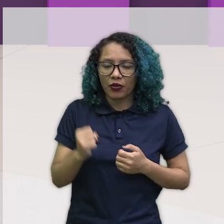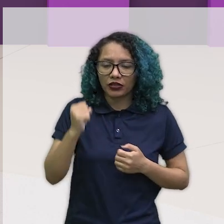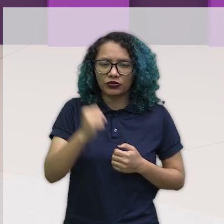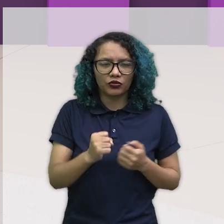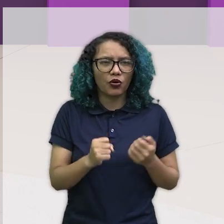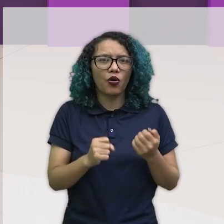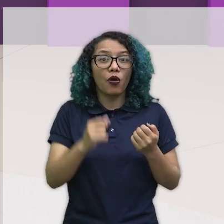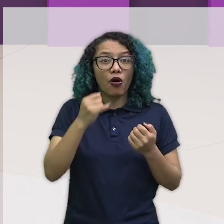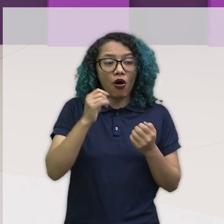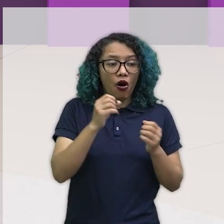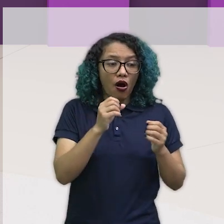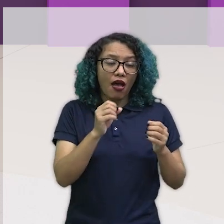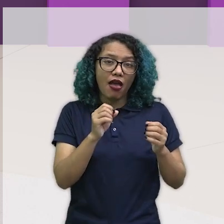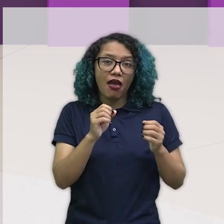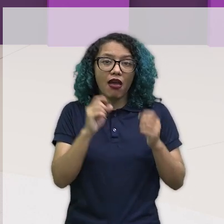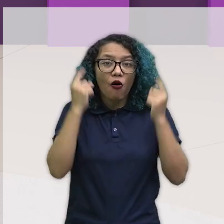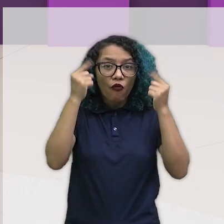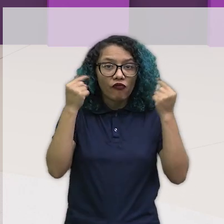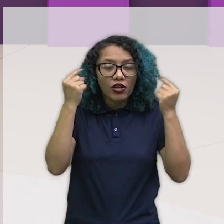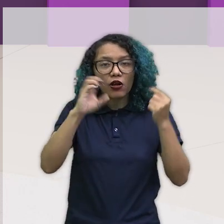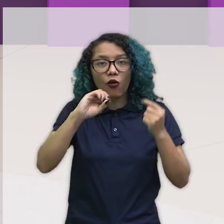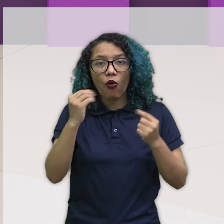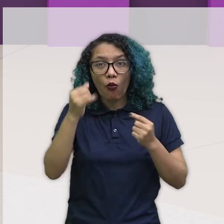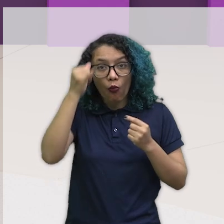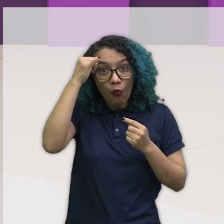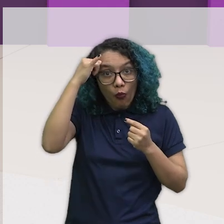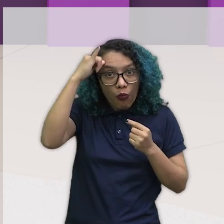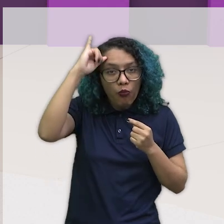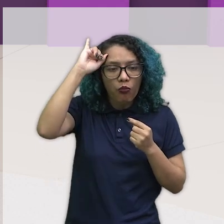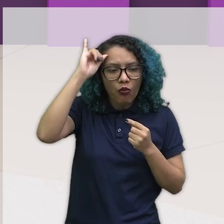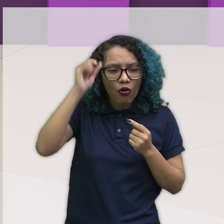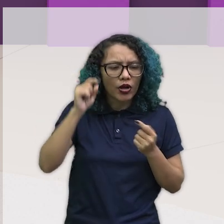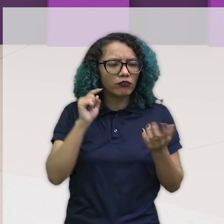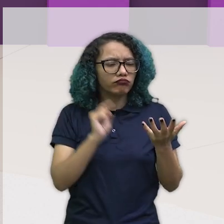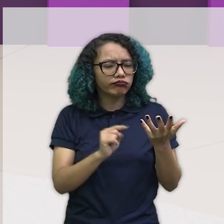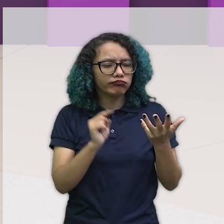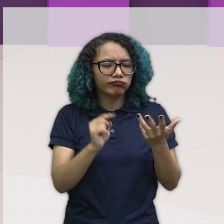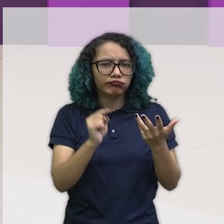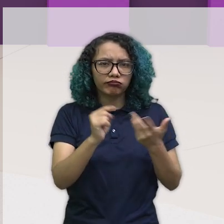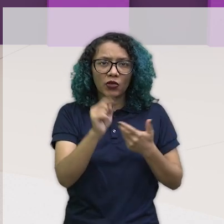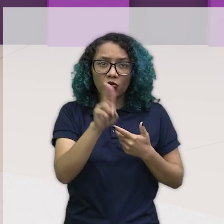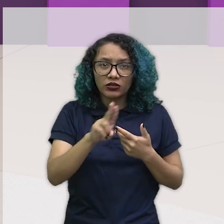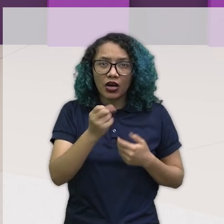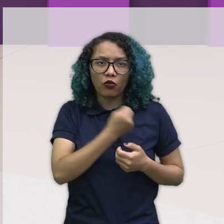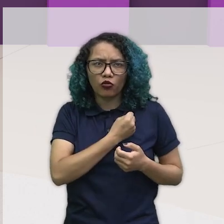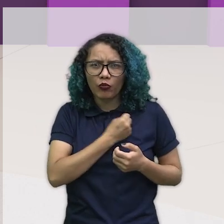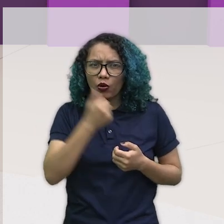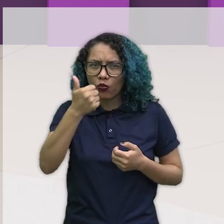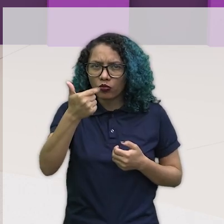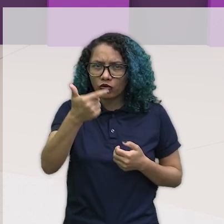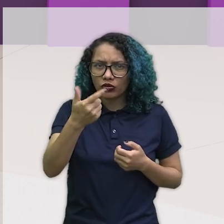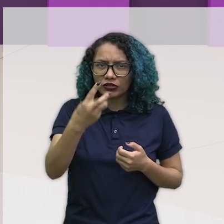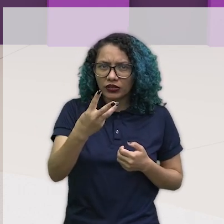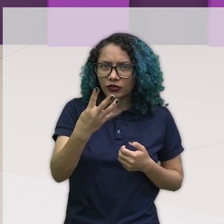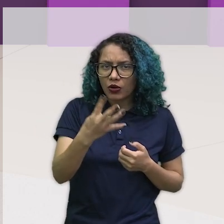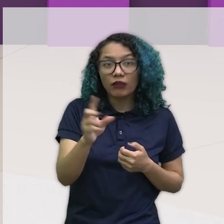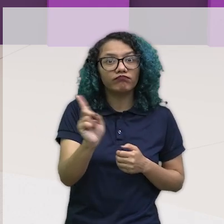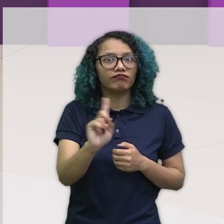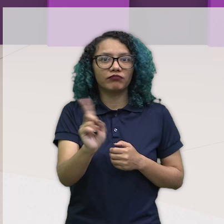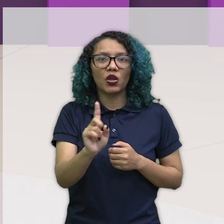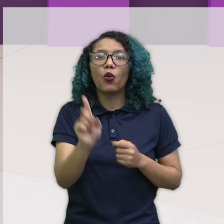o gado, né, lá no pasto, eles não utilizavam os números que a gente conhece hoje, 1, 2, 3, 4, enfim. O